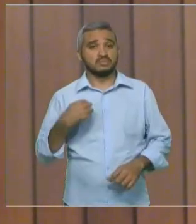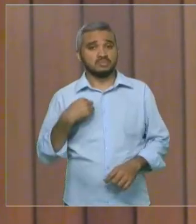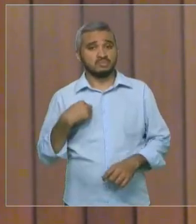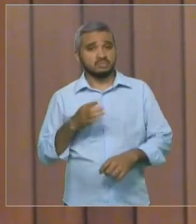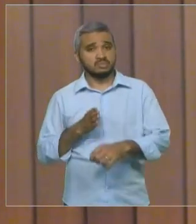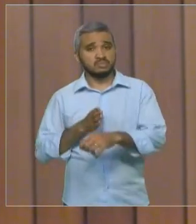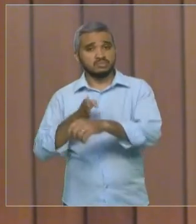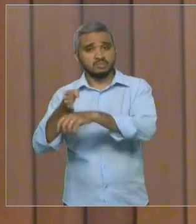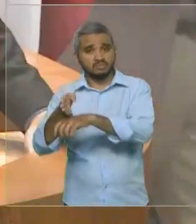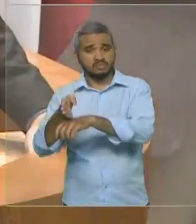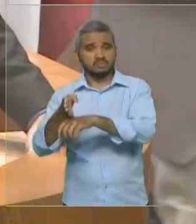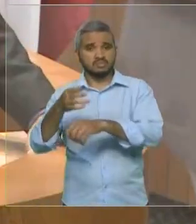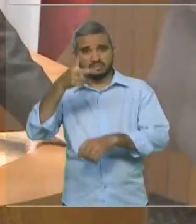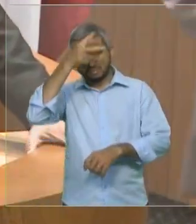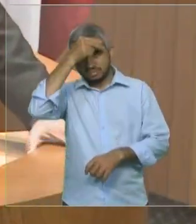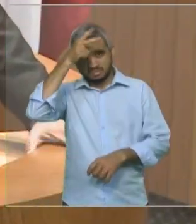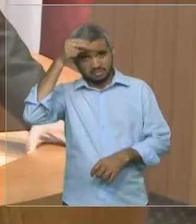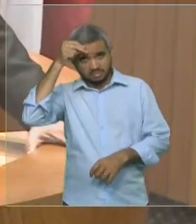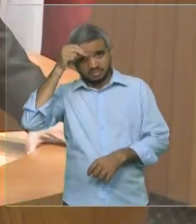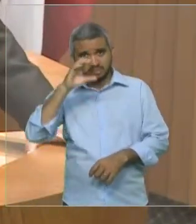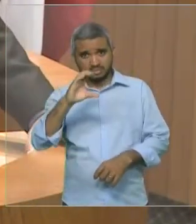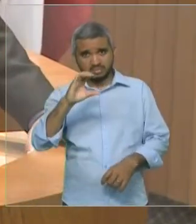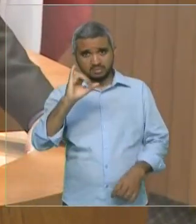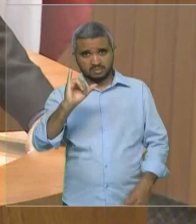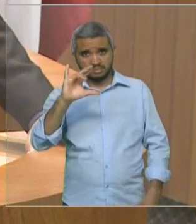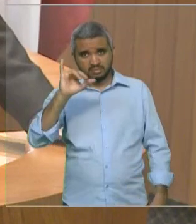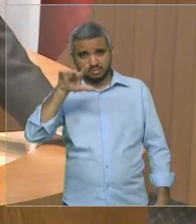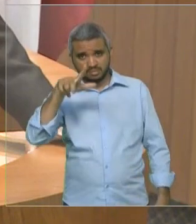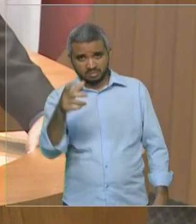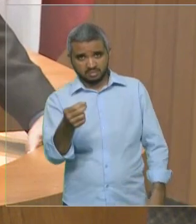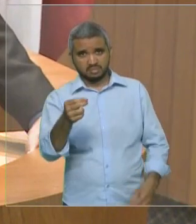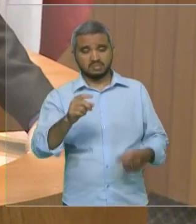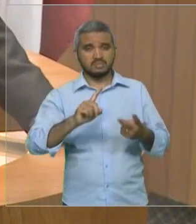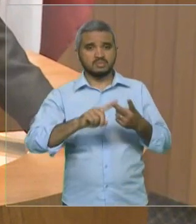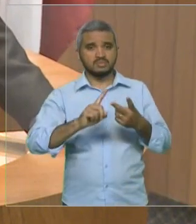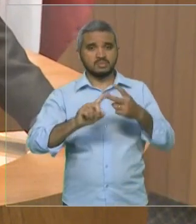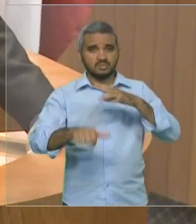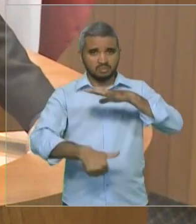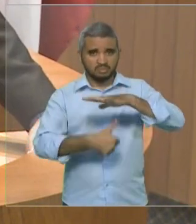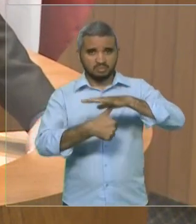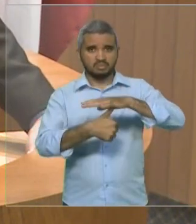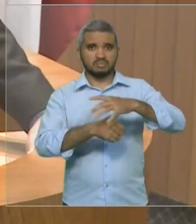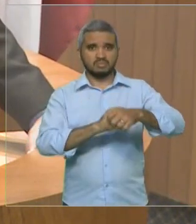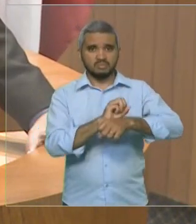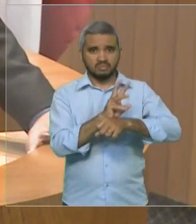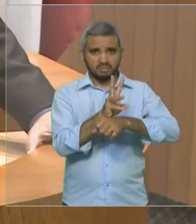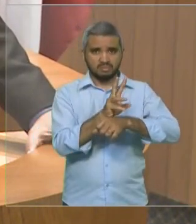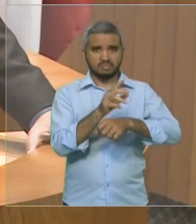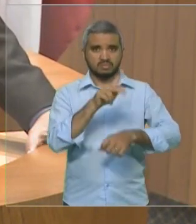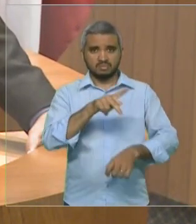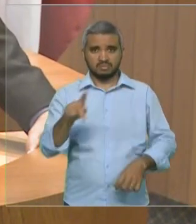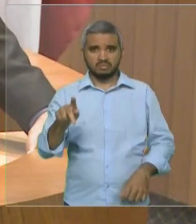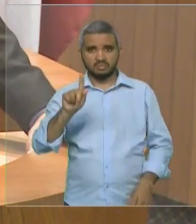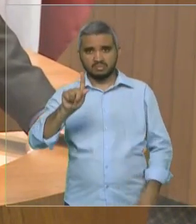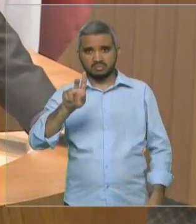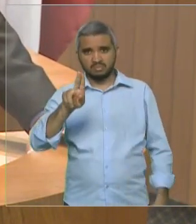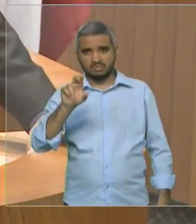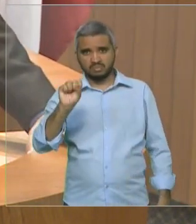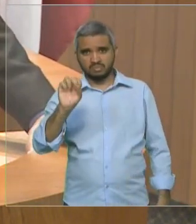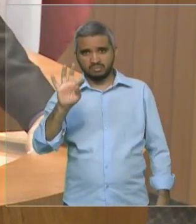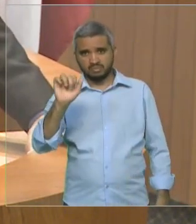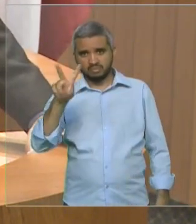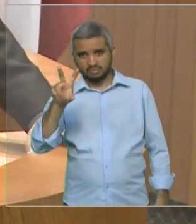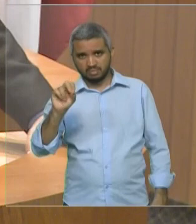Cicim, com o reitor da UEMA, professor Gustavo, fui com o prefeito Cicim, com o reitor